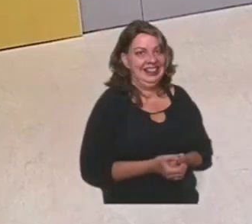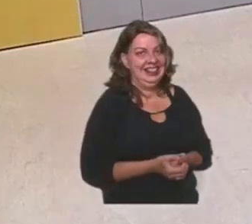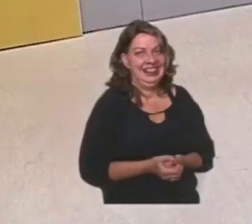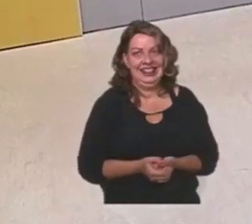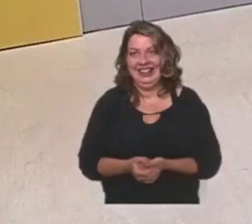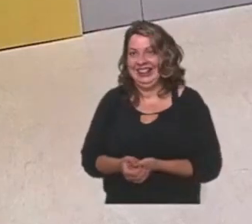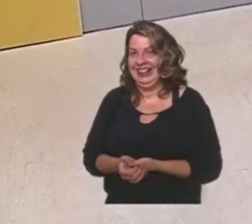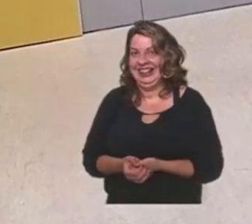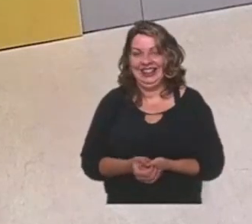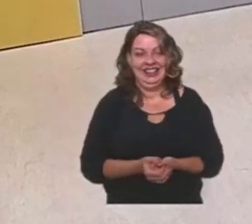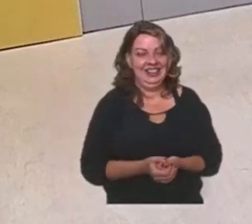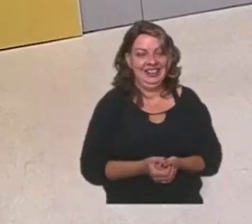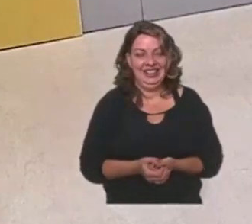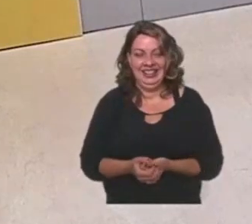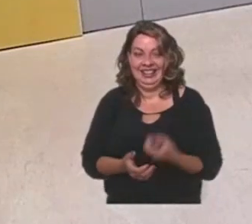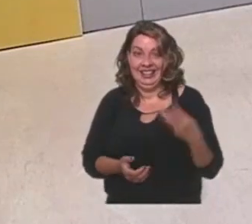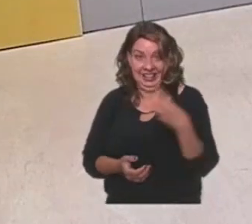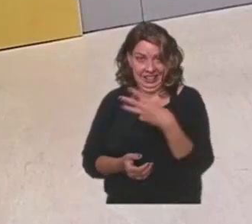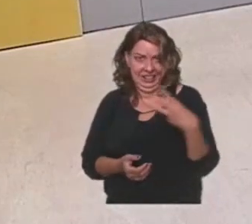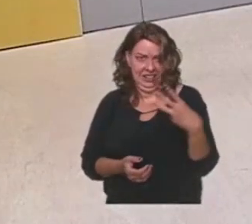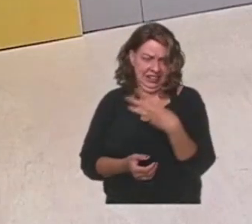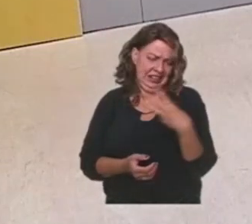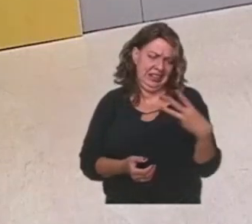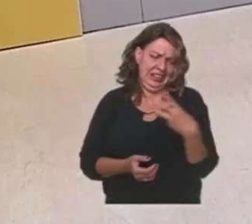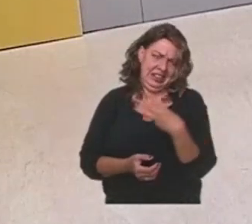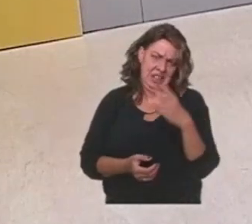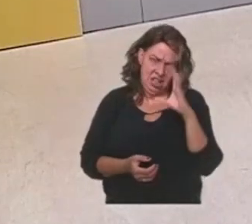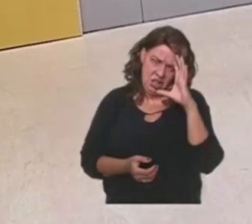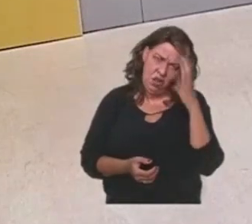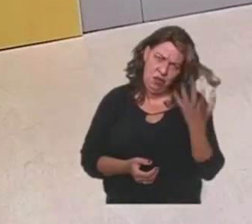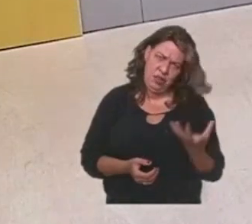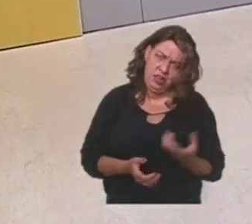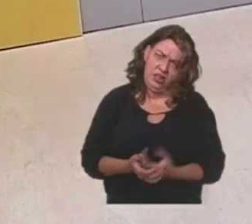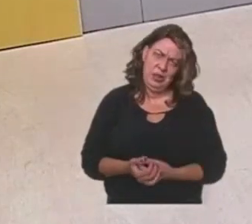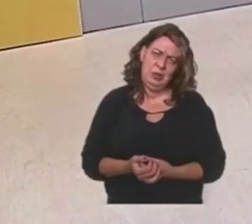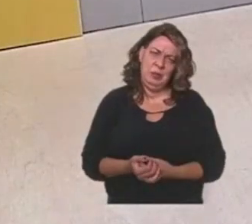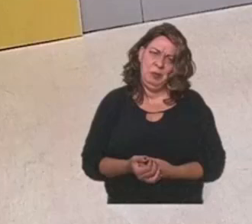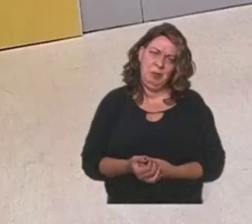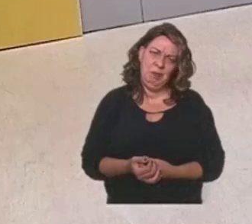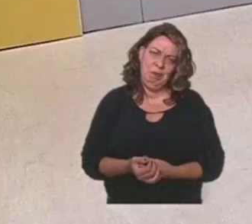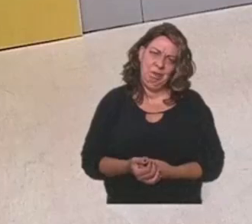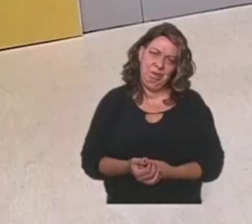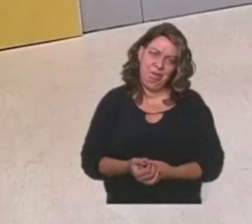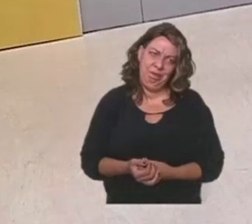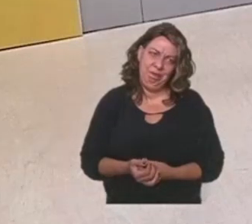Gente, será que decide agora com 33? 33!